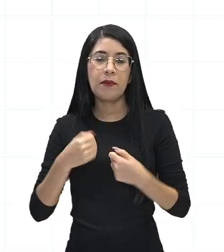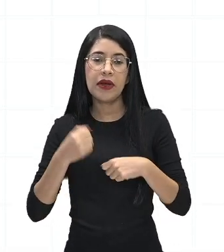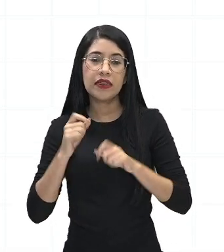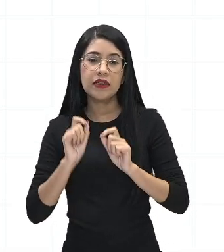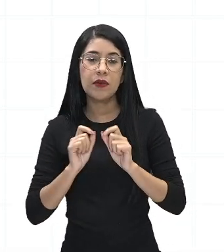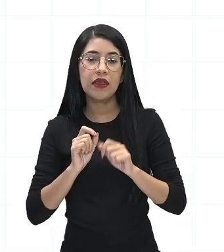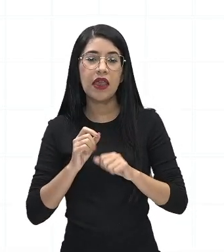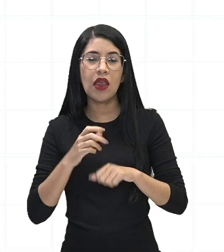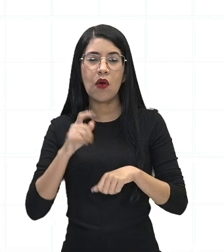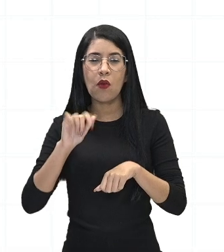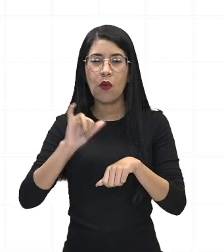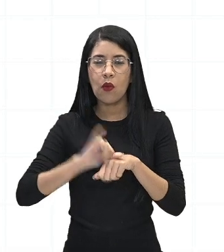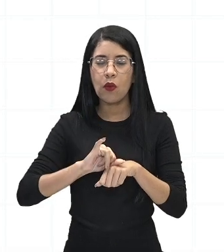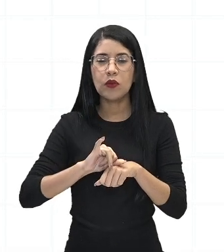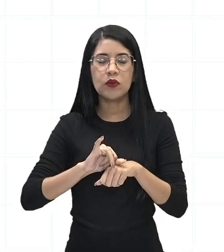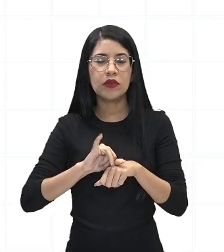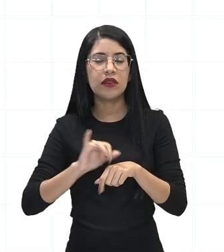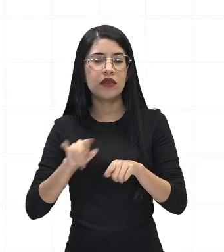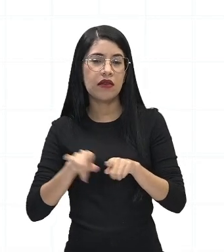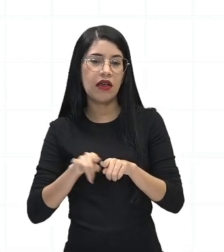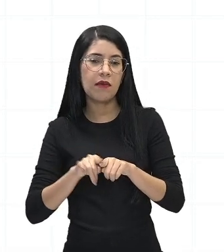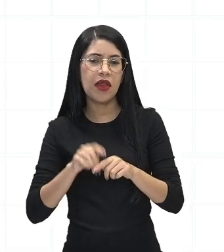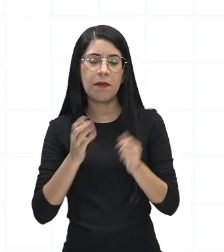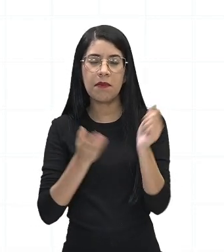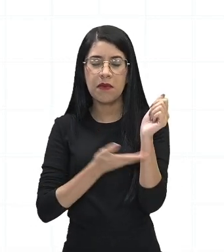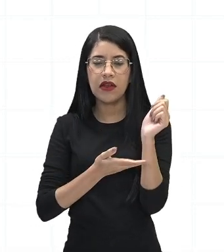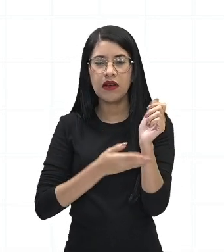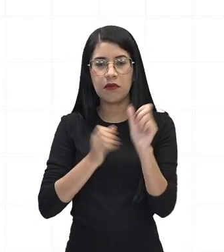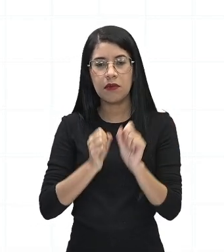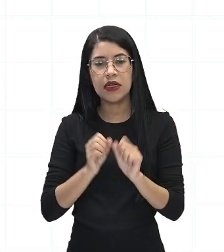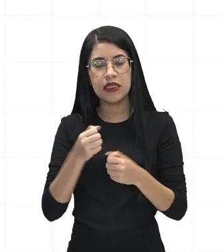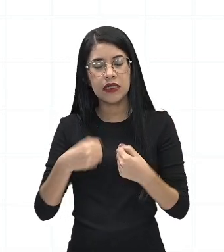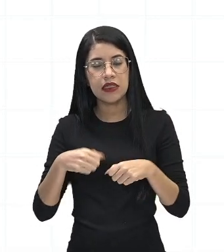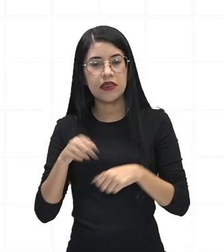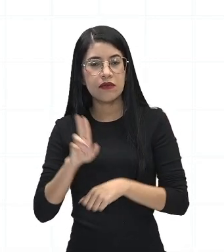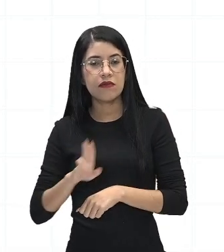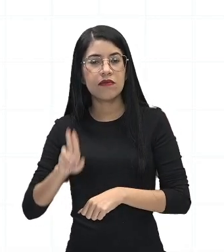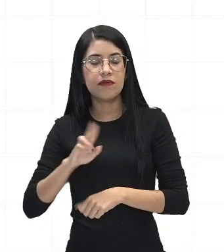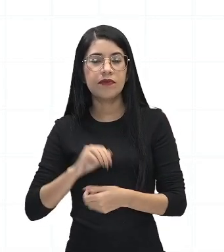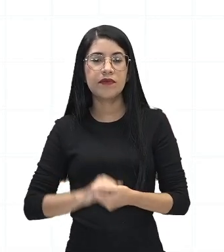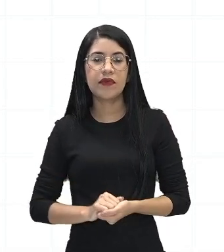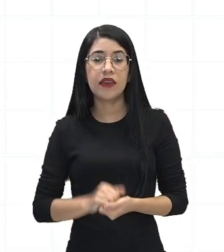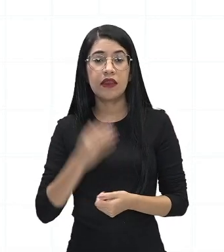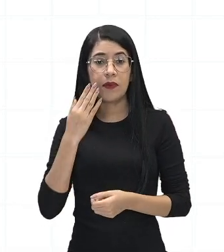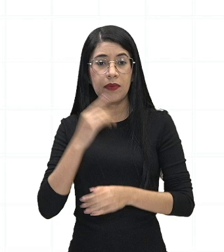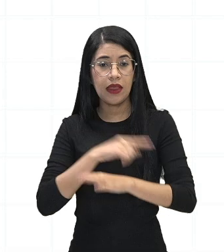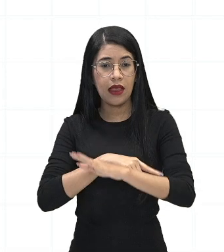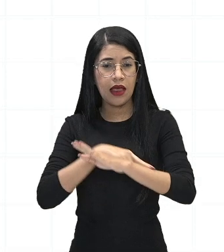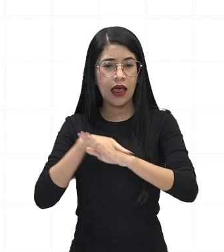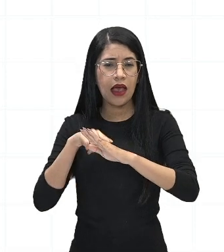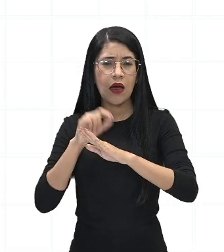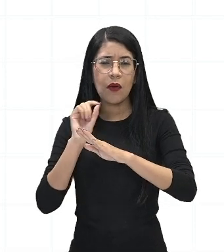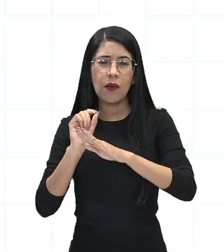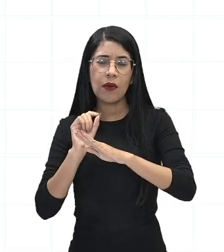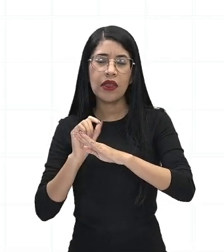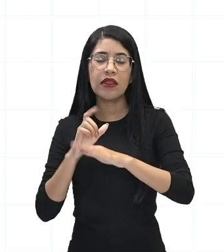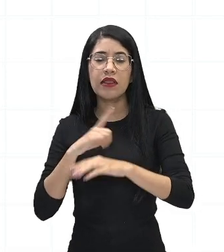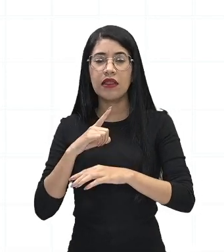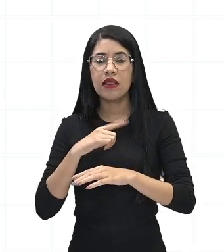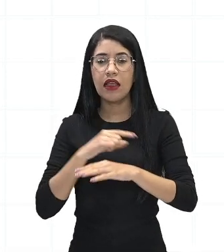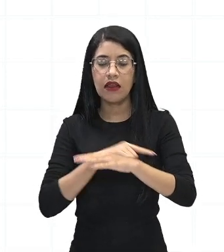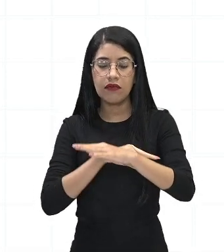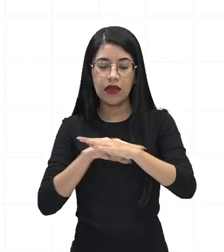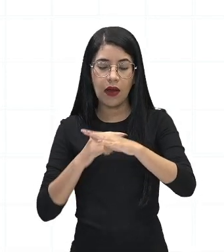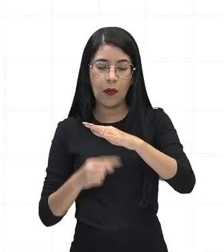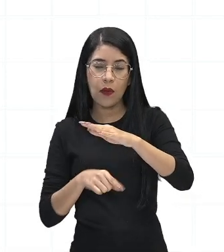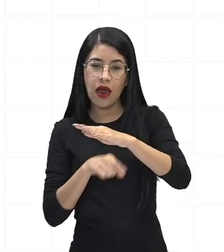barra de ferro ou de madeira para movimentá-la. Então aqui na alavanca a gente vai ver que ela é constituída por uma barra